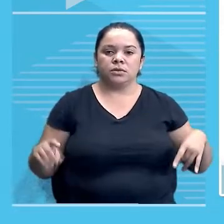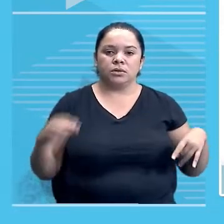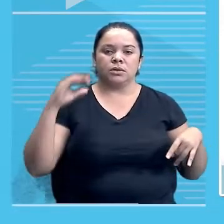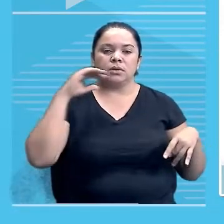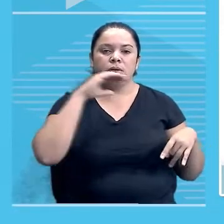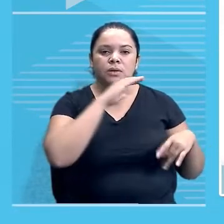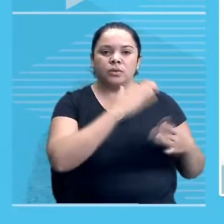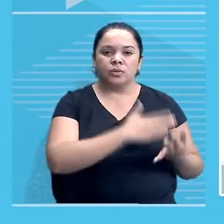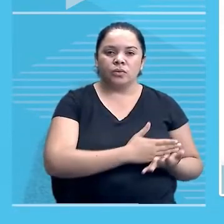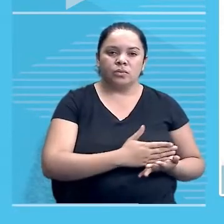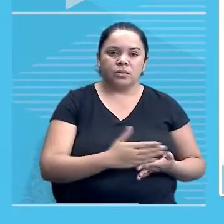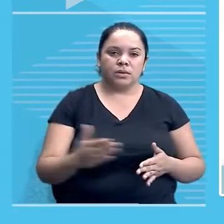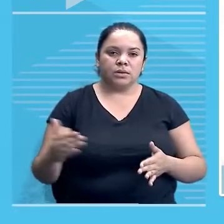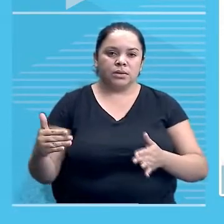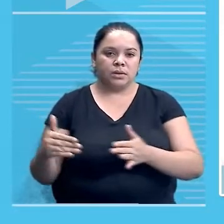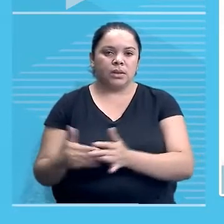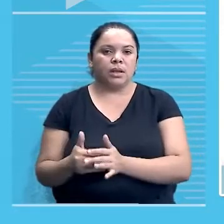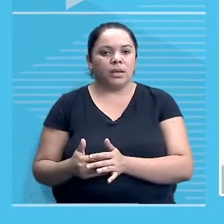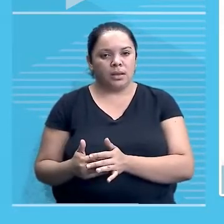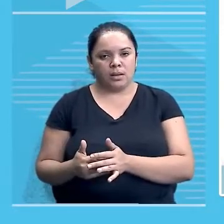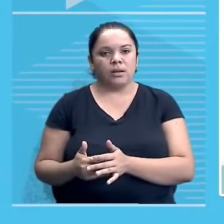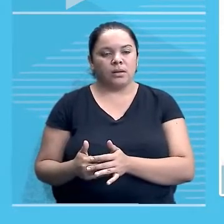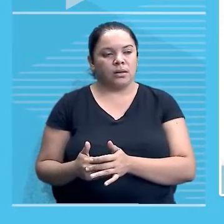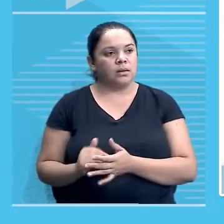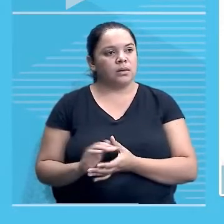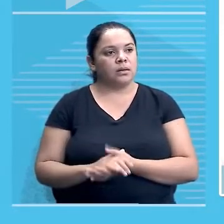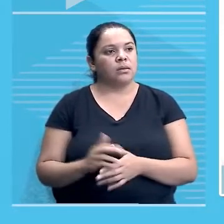temperatura entre eles. Tá?